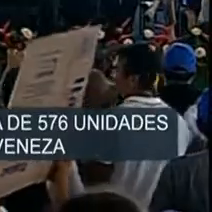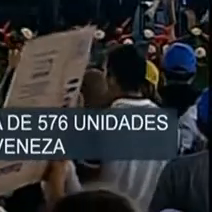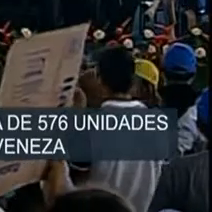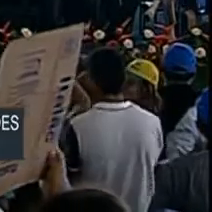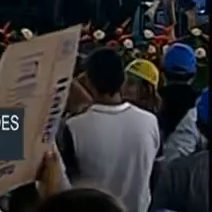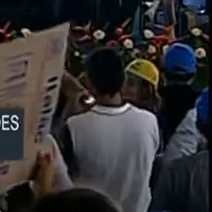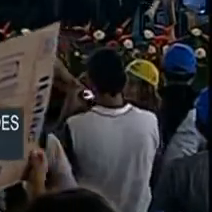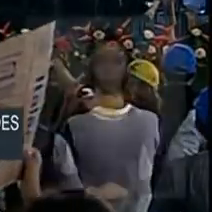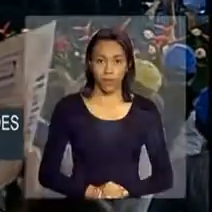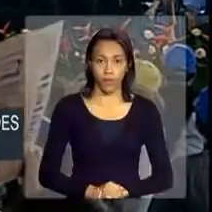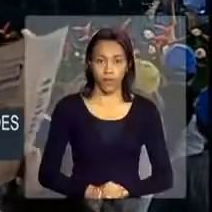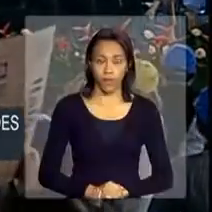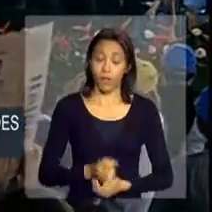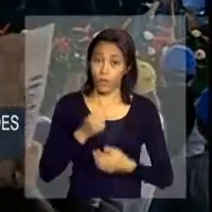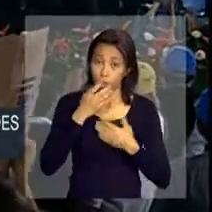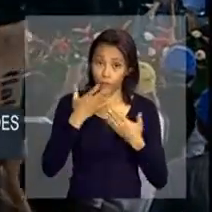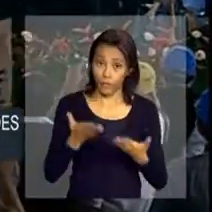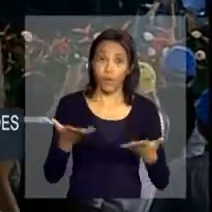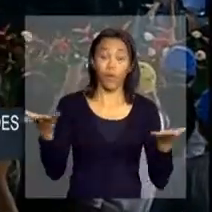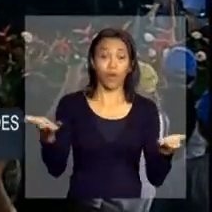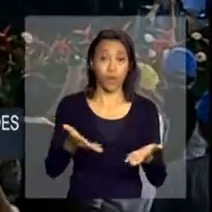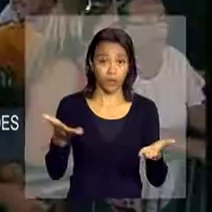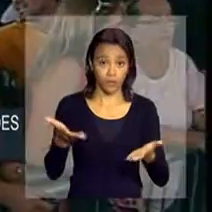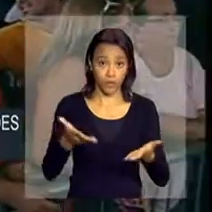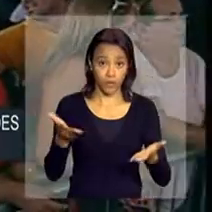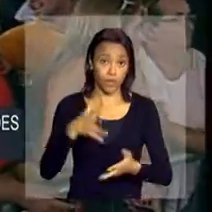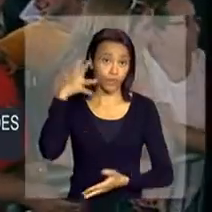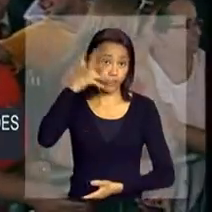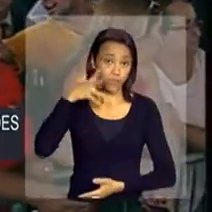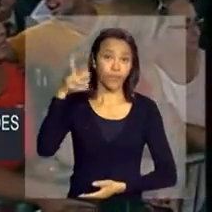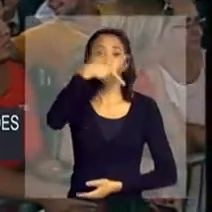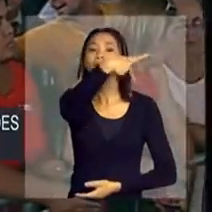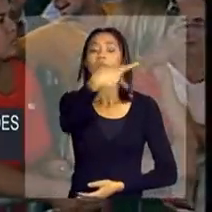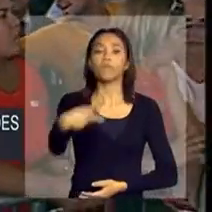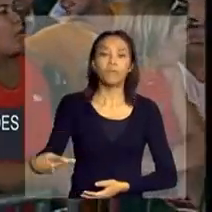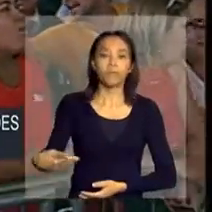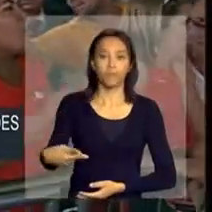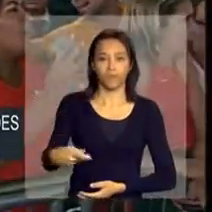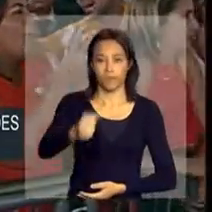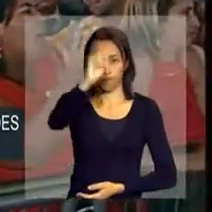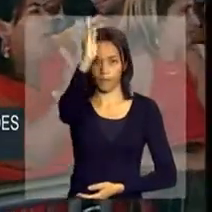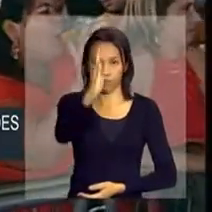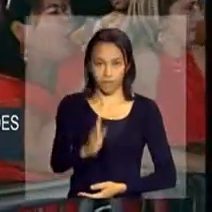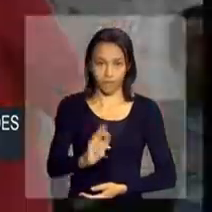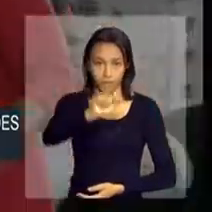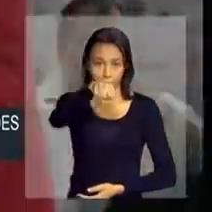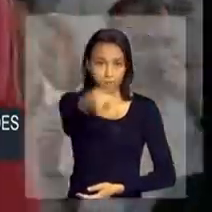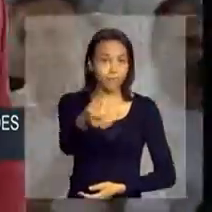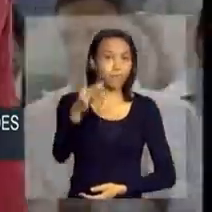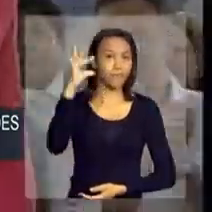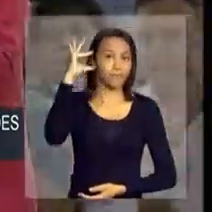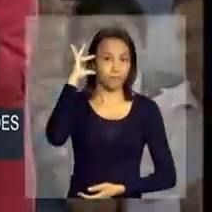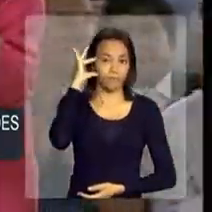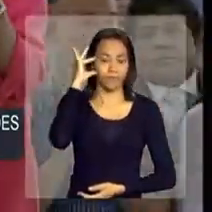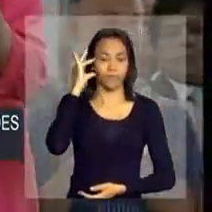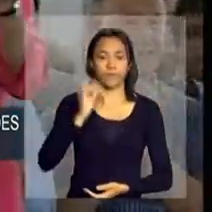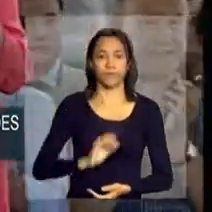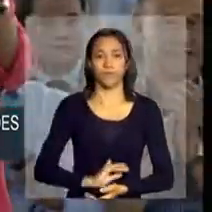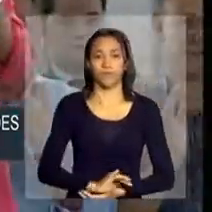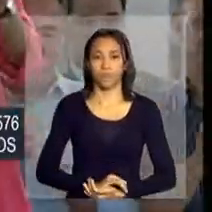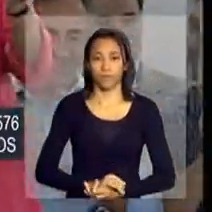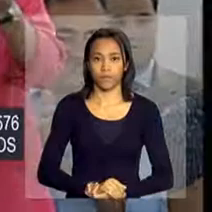Muito bem, senhoras e senhores. Com a palavra, a presidenta da República, Dilma Rousseff.